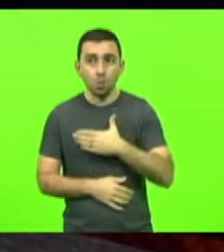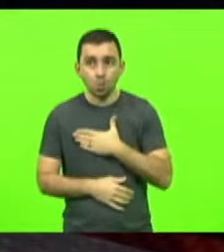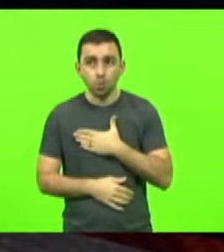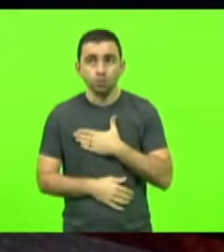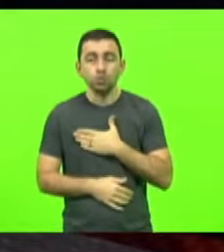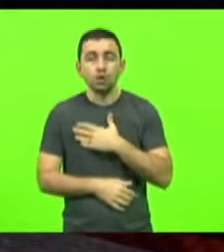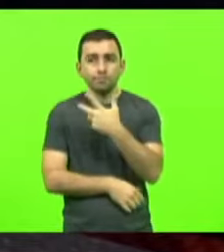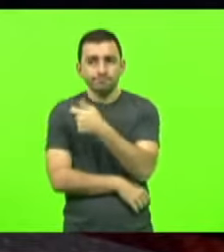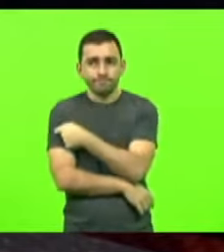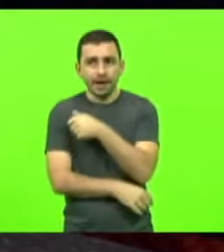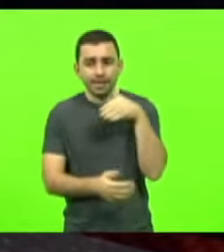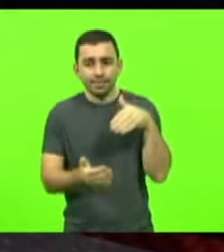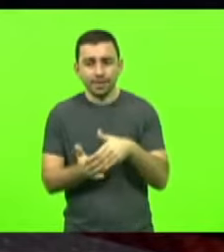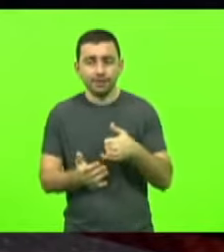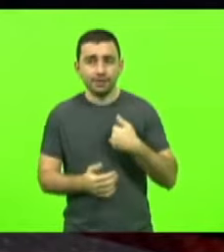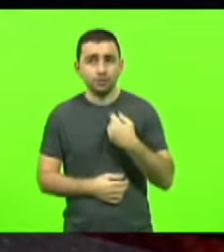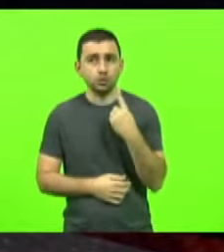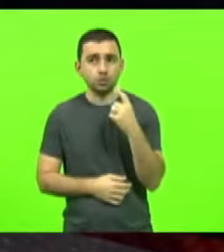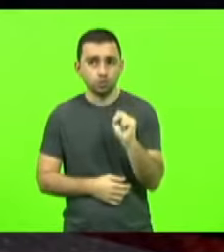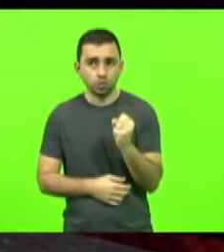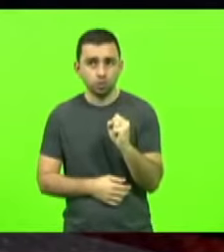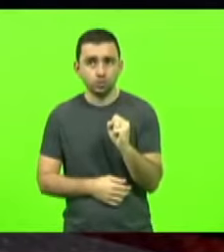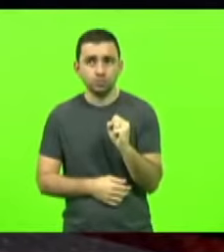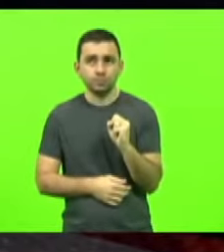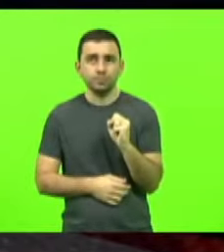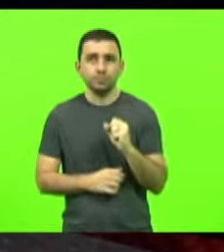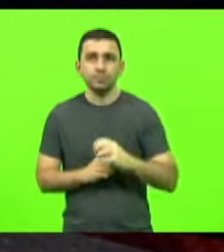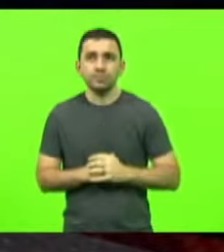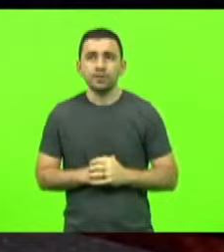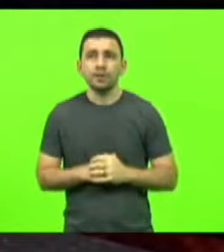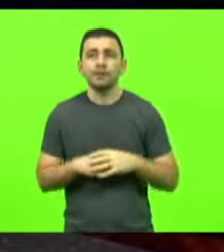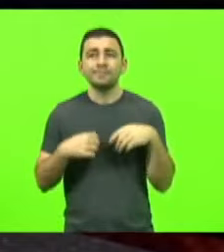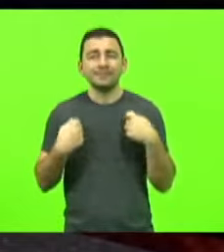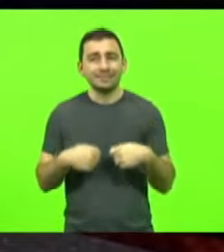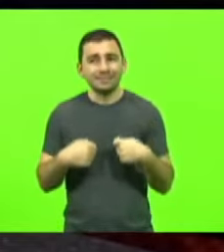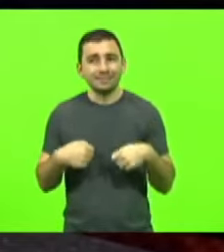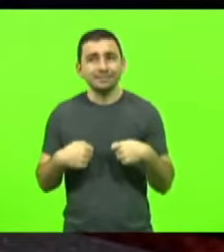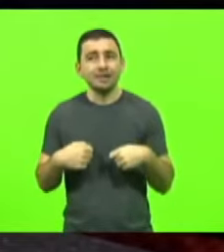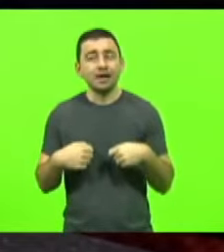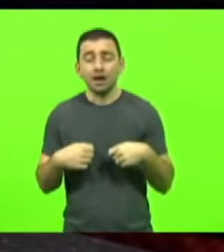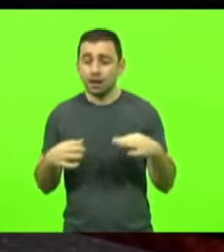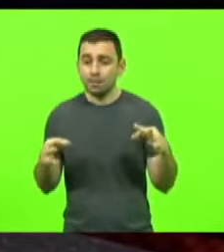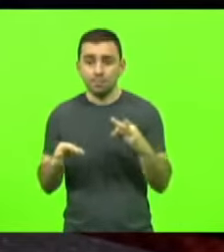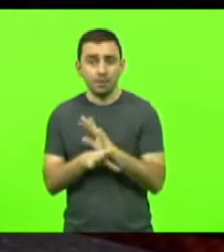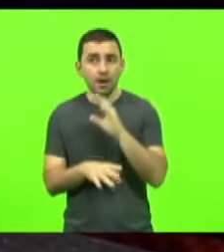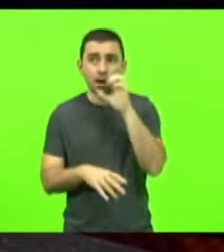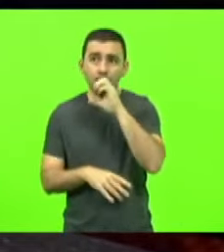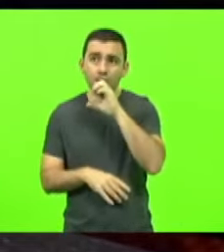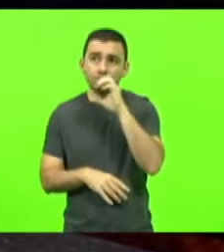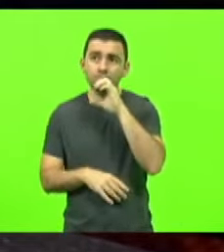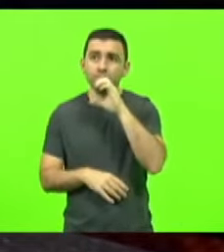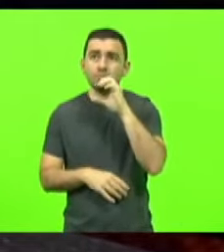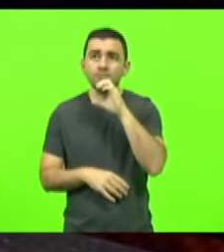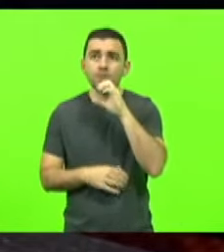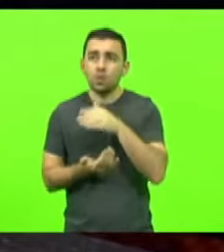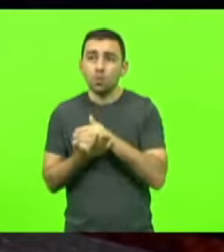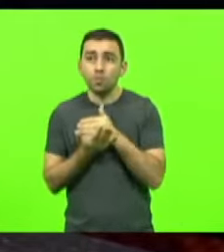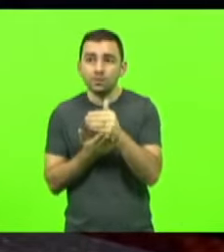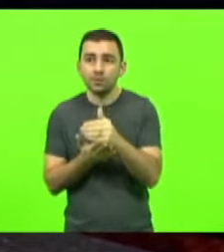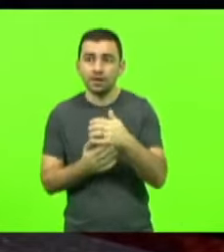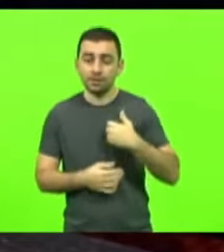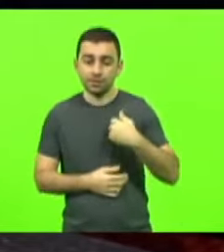de 18 anos para cima, e é preciso encerrar o quanto antes para iniciar também aí a faixa de